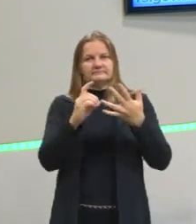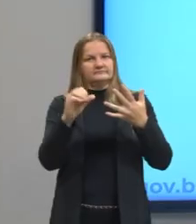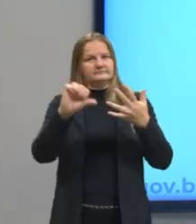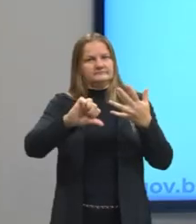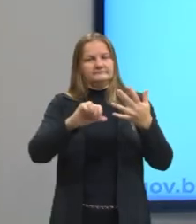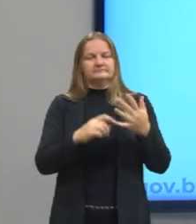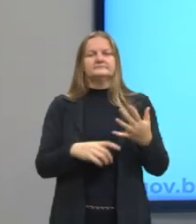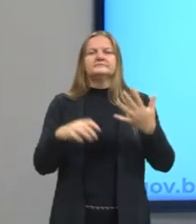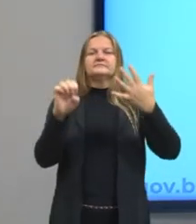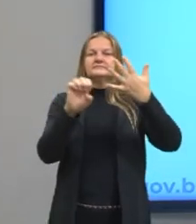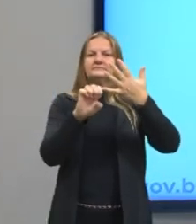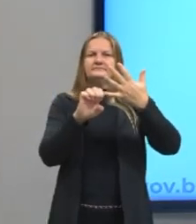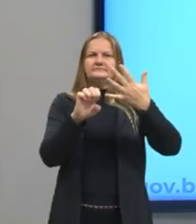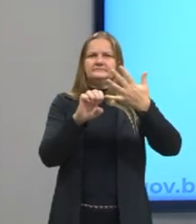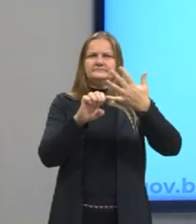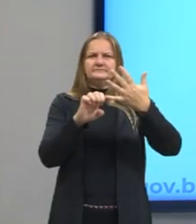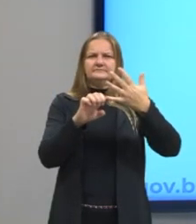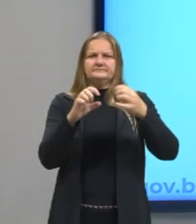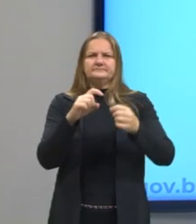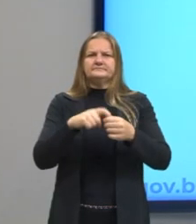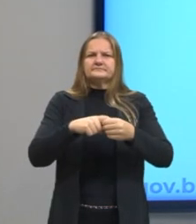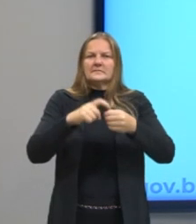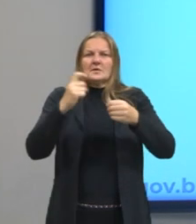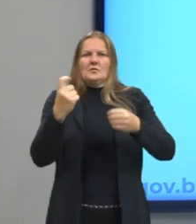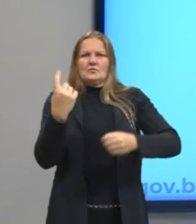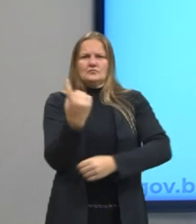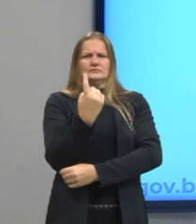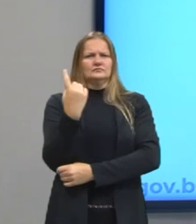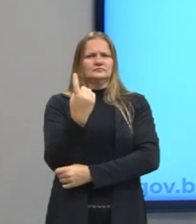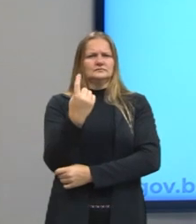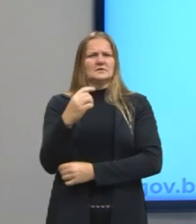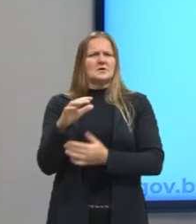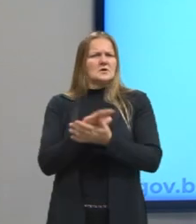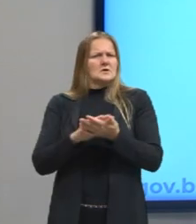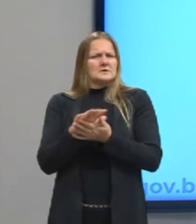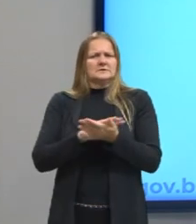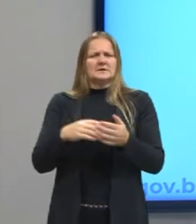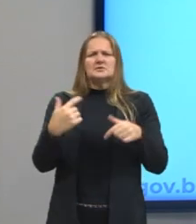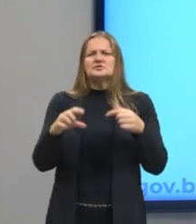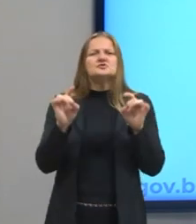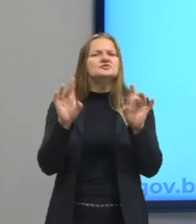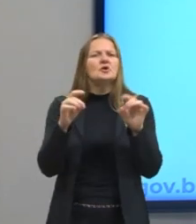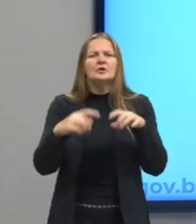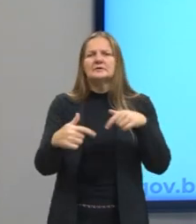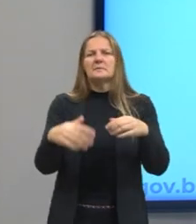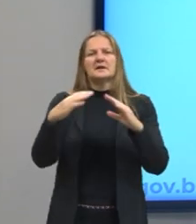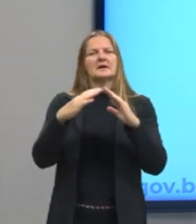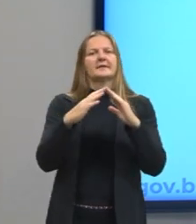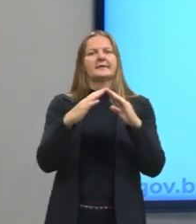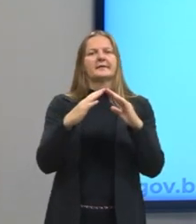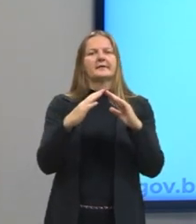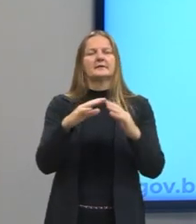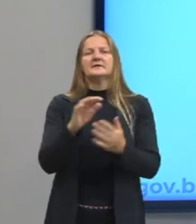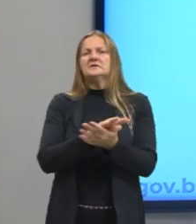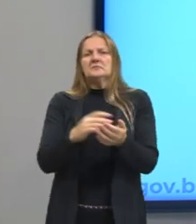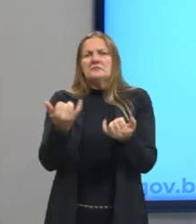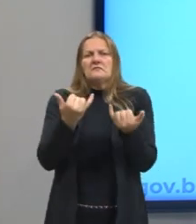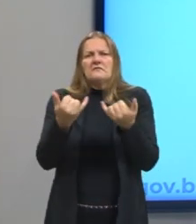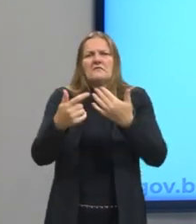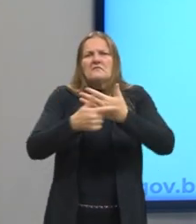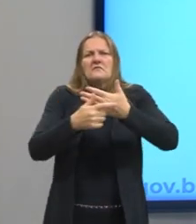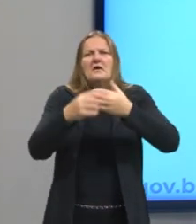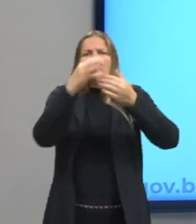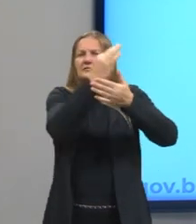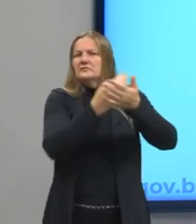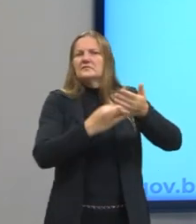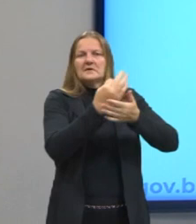de seus Anitta independência das mulheres que não se prendem apenas as tarefas domésticas isso nem vem ao caso